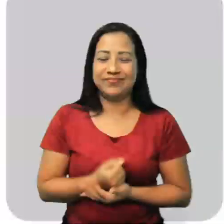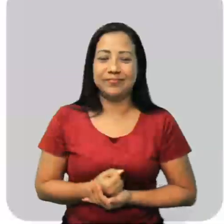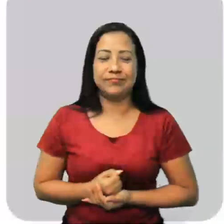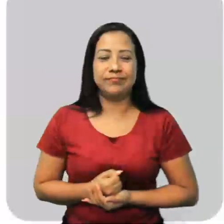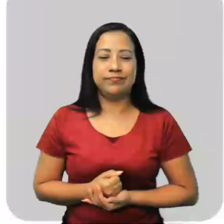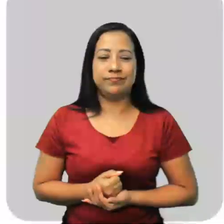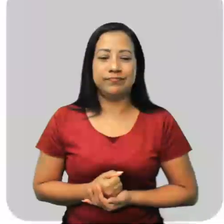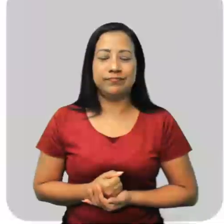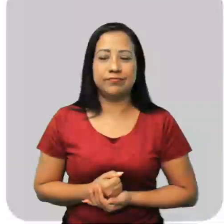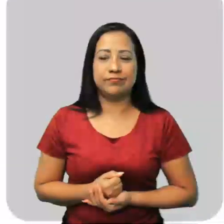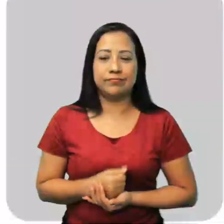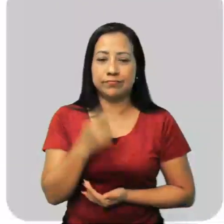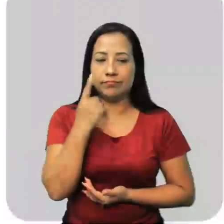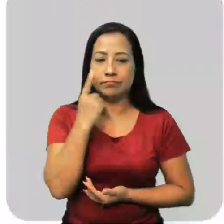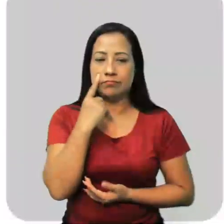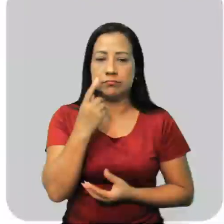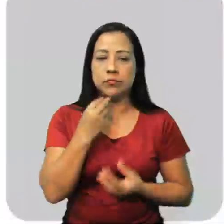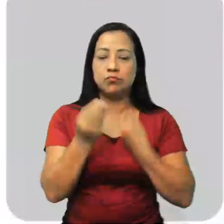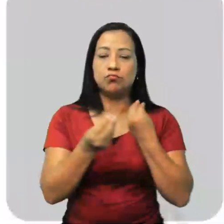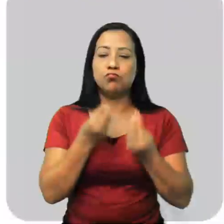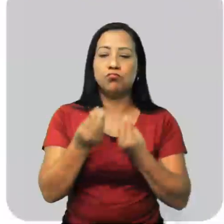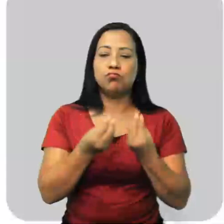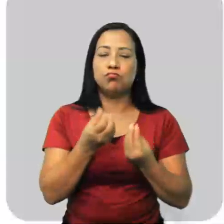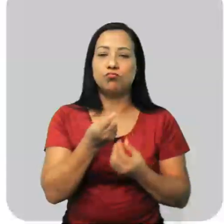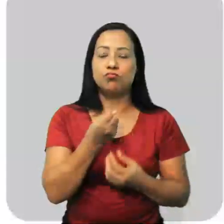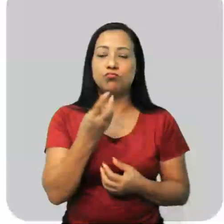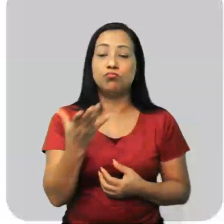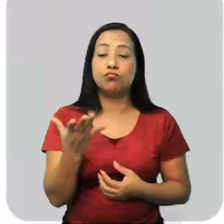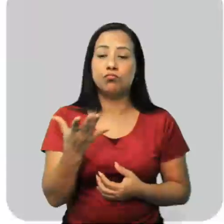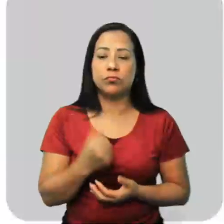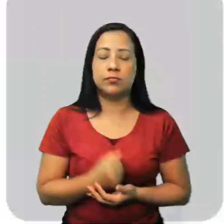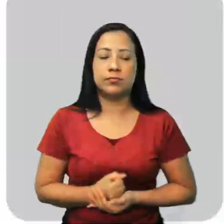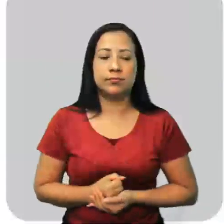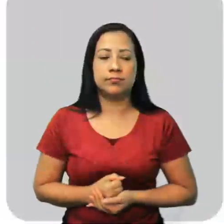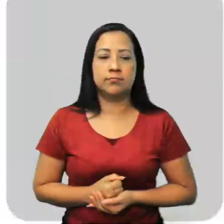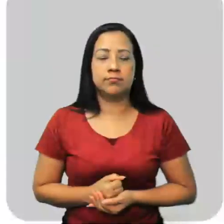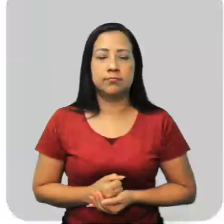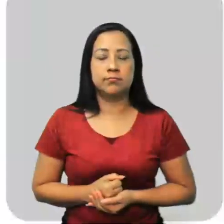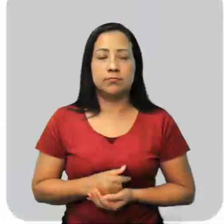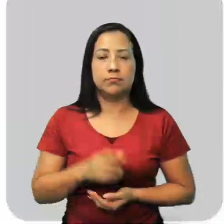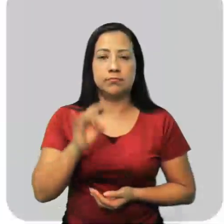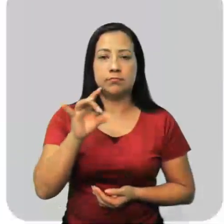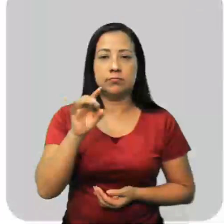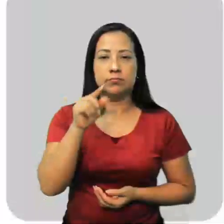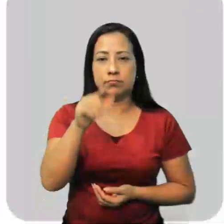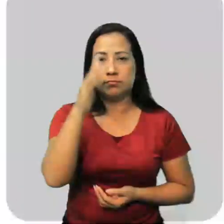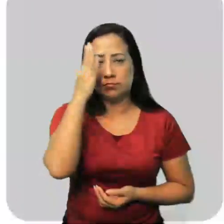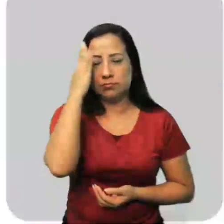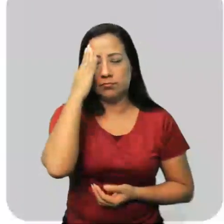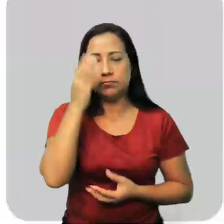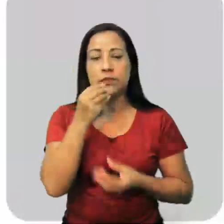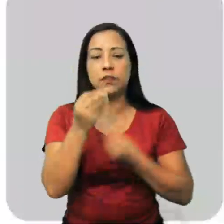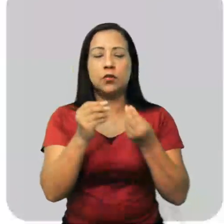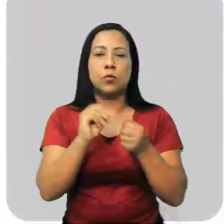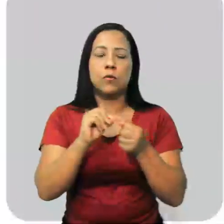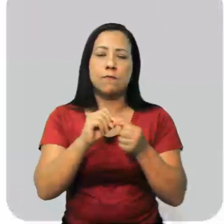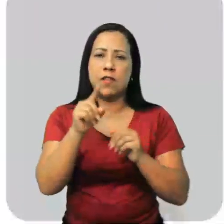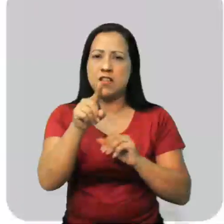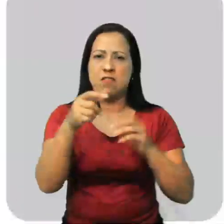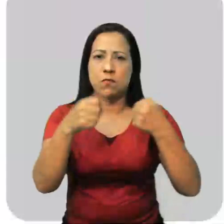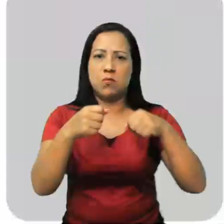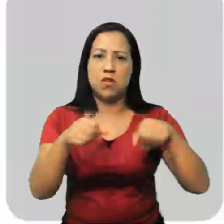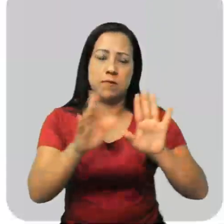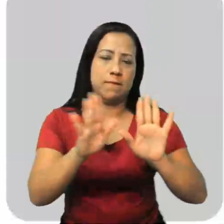Olha só como é que faz a continha, tá? Isso é só para você saber como é que é feito, tá? Não precisa fazer isso aqui não, não